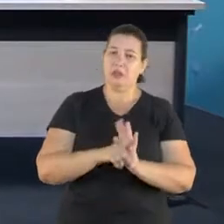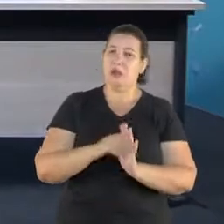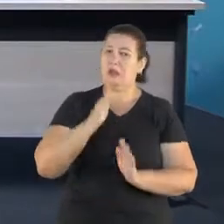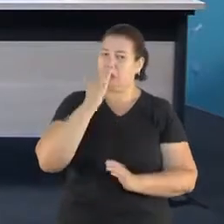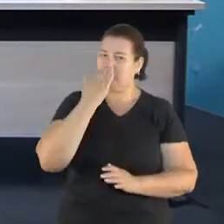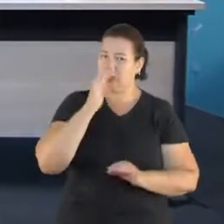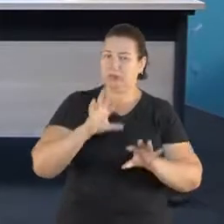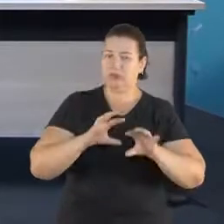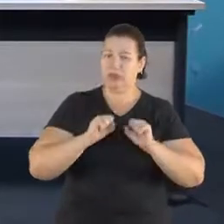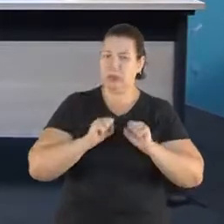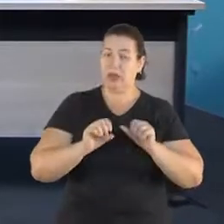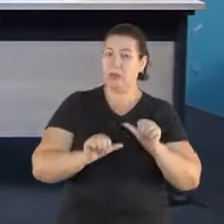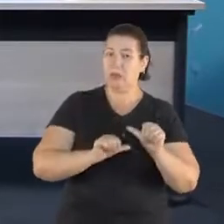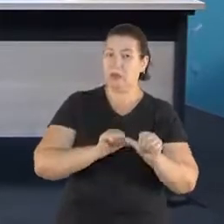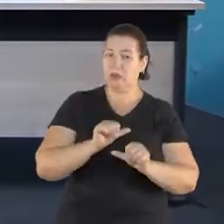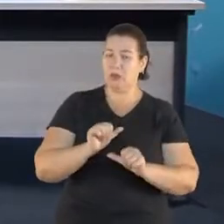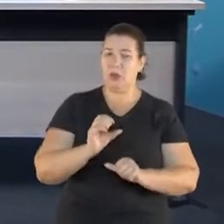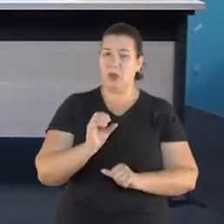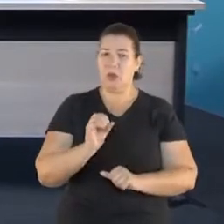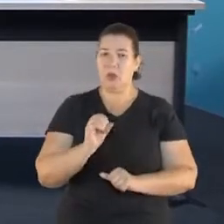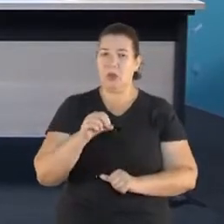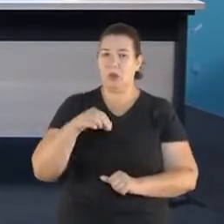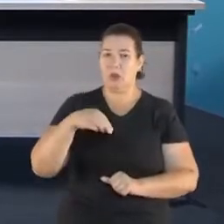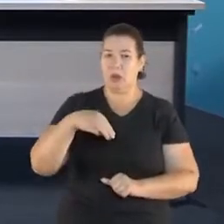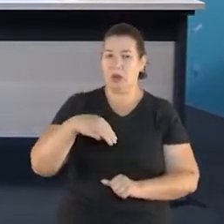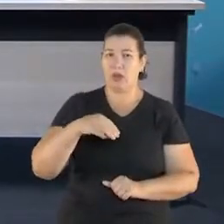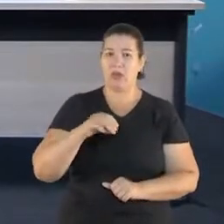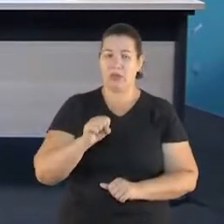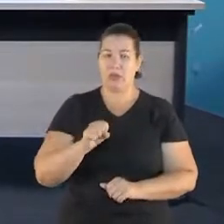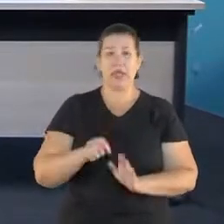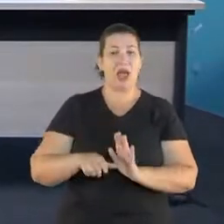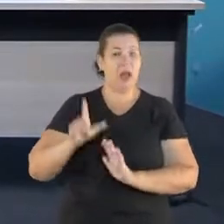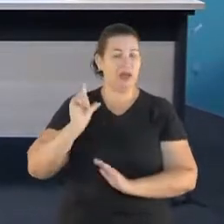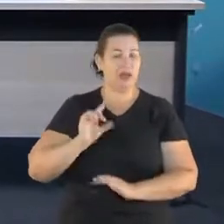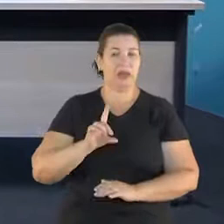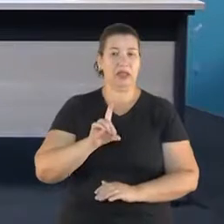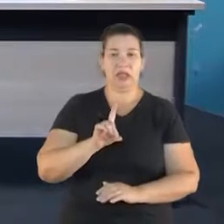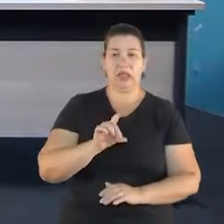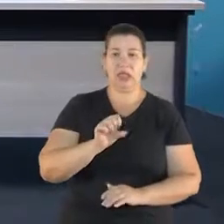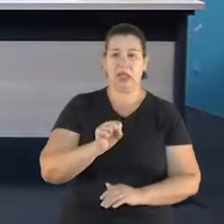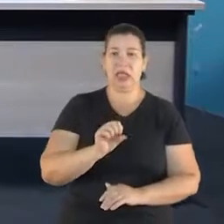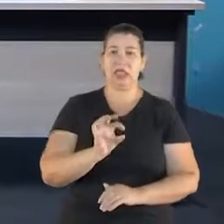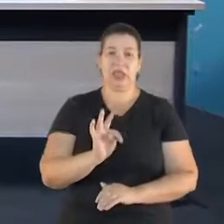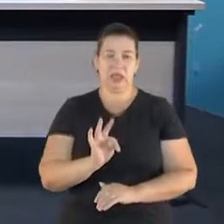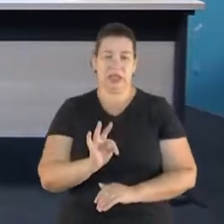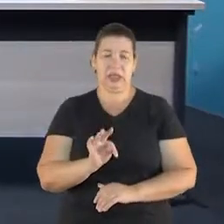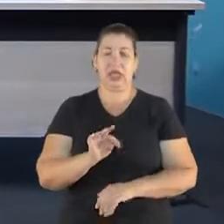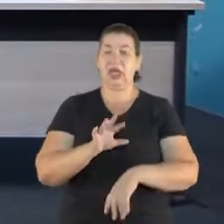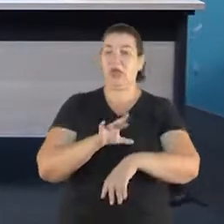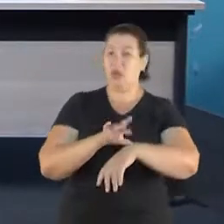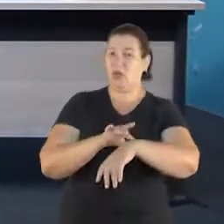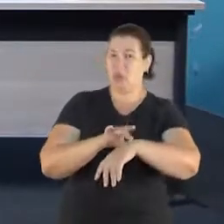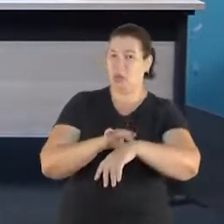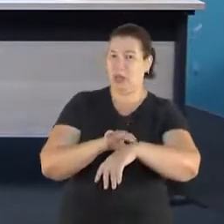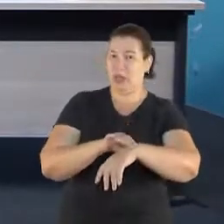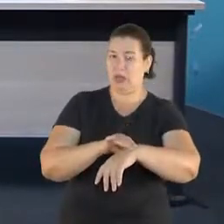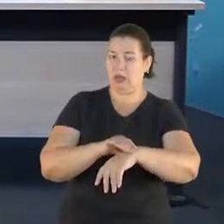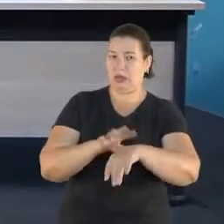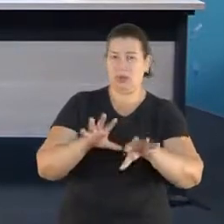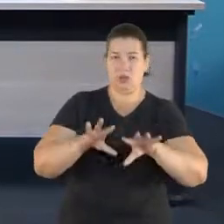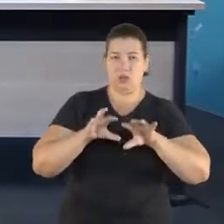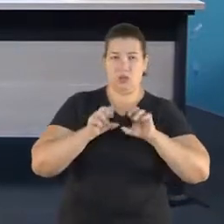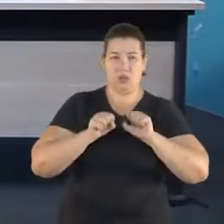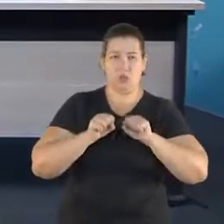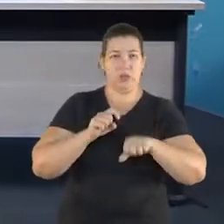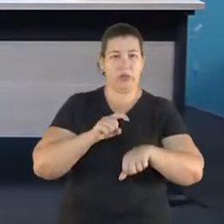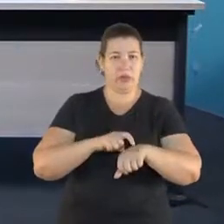transmissível, ela foi alterada pela Organização Mundial de Saúde, porque antes a gente chamava de DST, que eram doenças sexualmente transmissíveis. Por